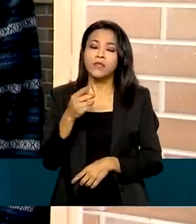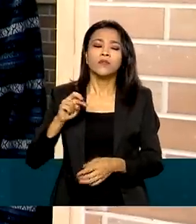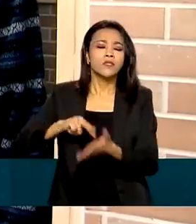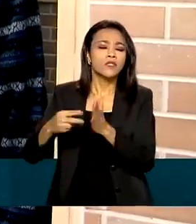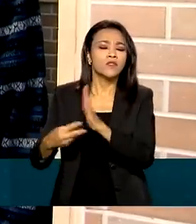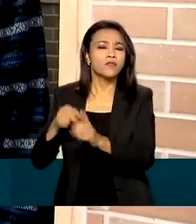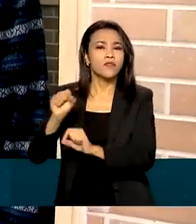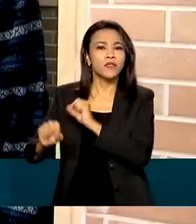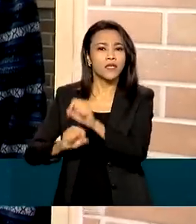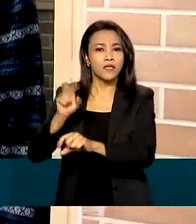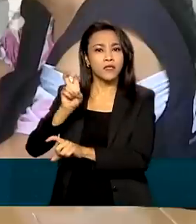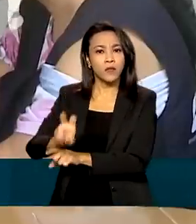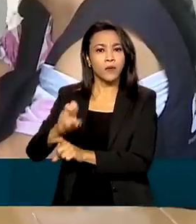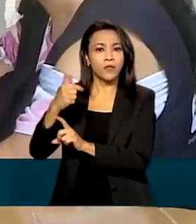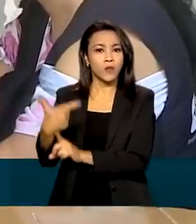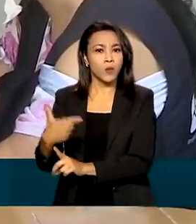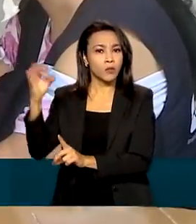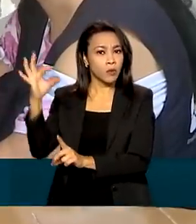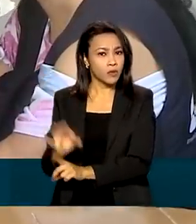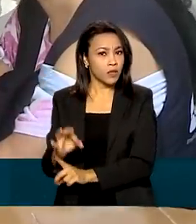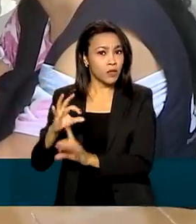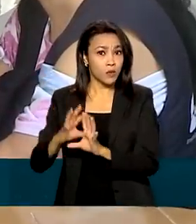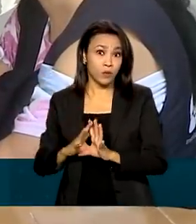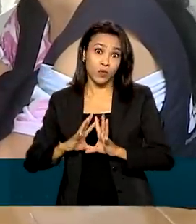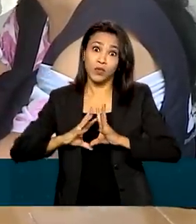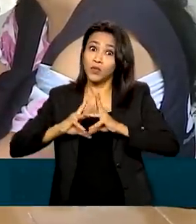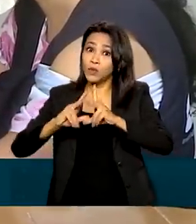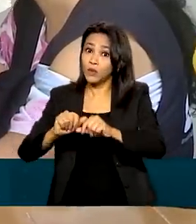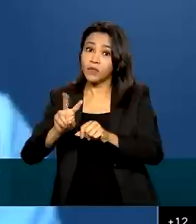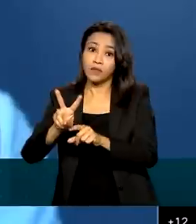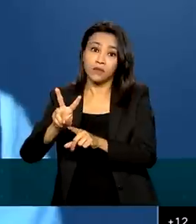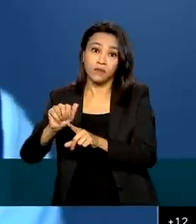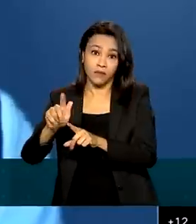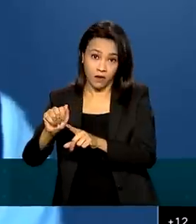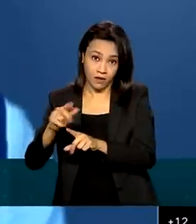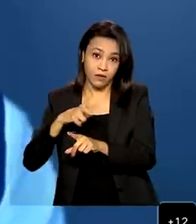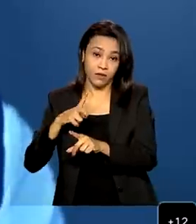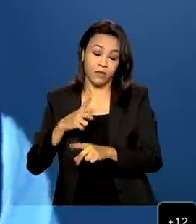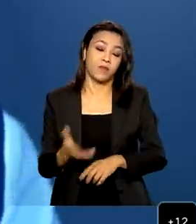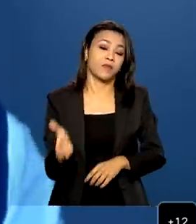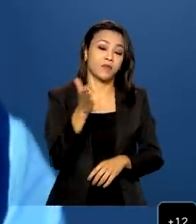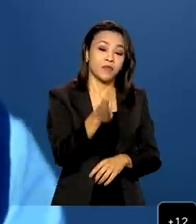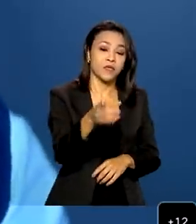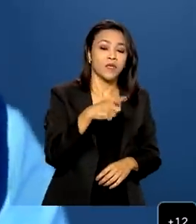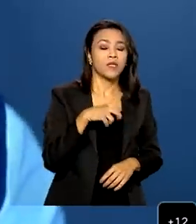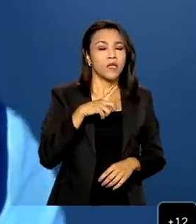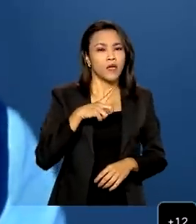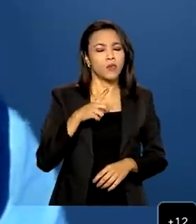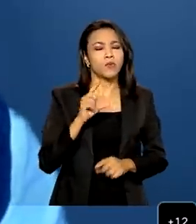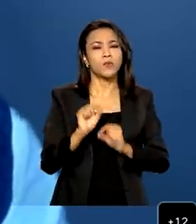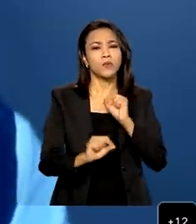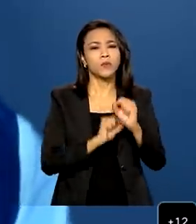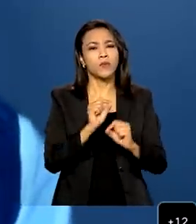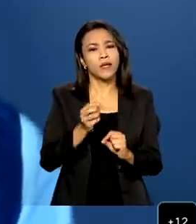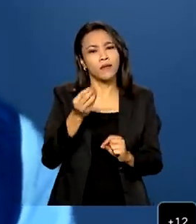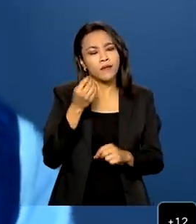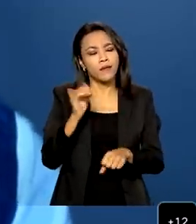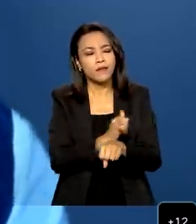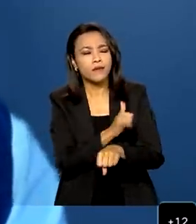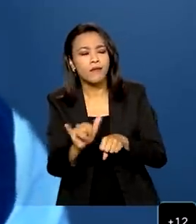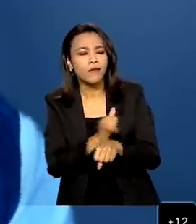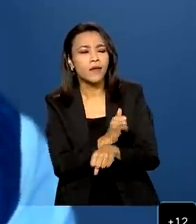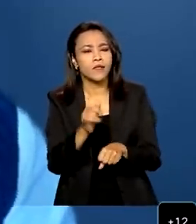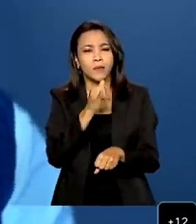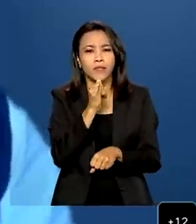de 52% do total de vagas disponíveis. Estamos implementando várias frentes, entre elas a busca